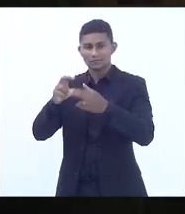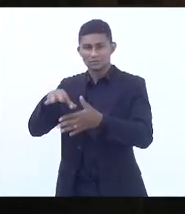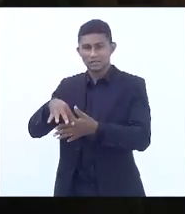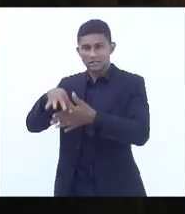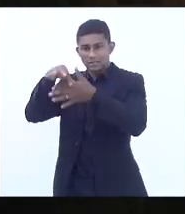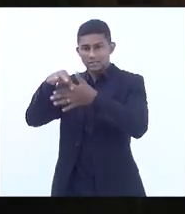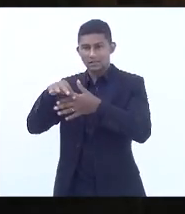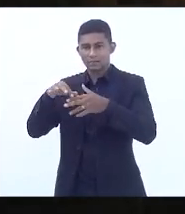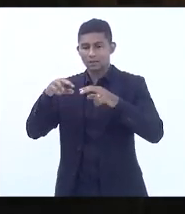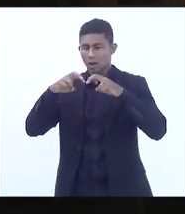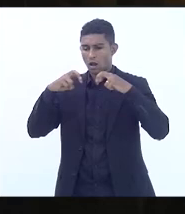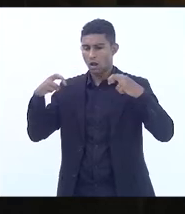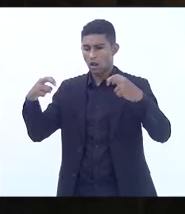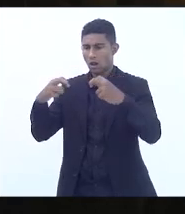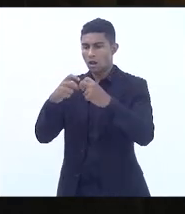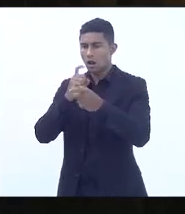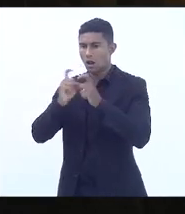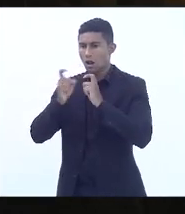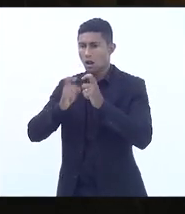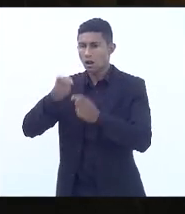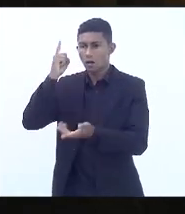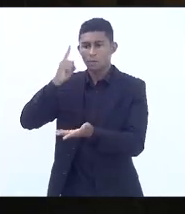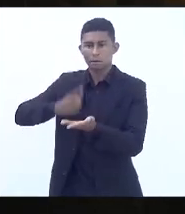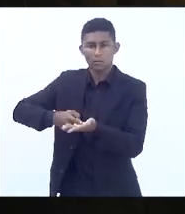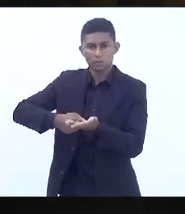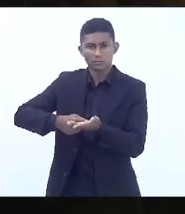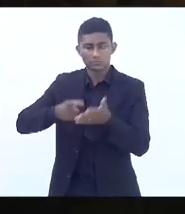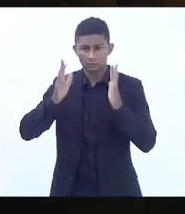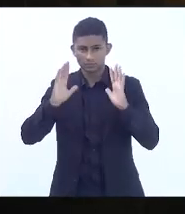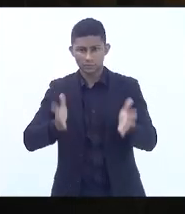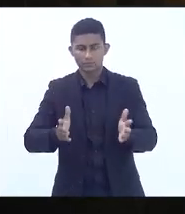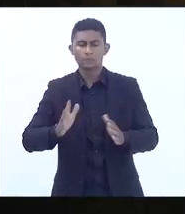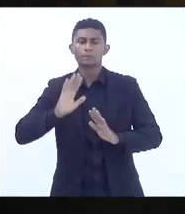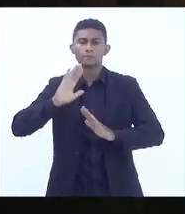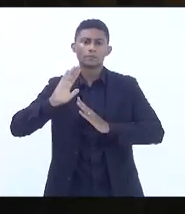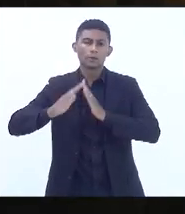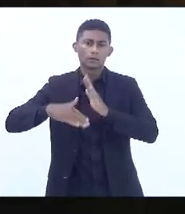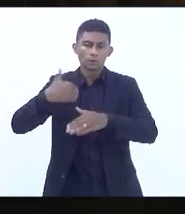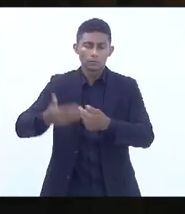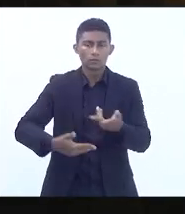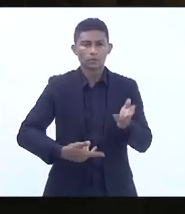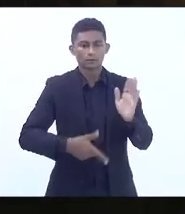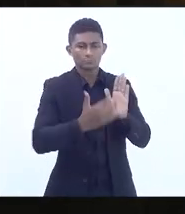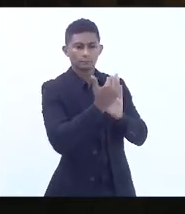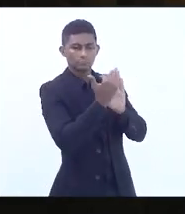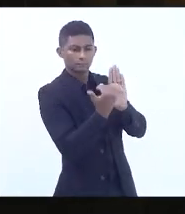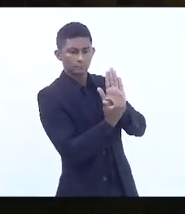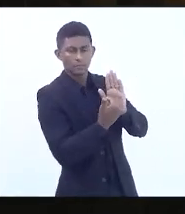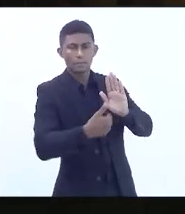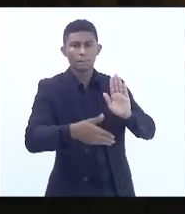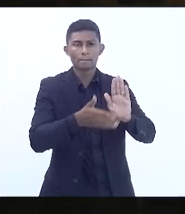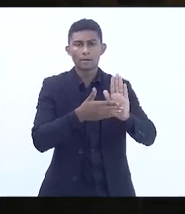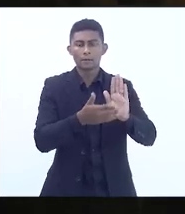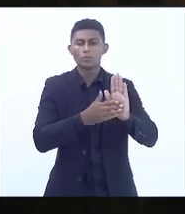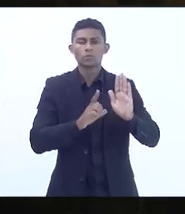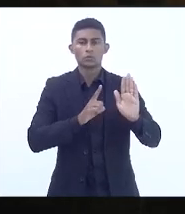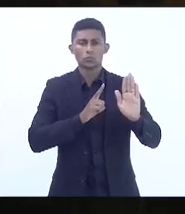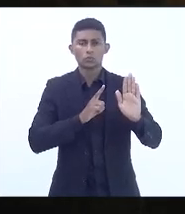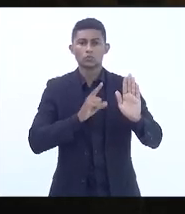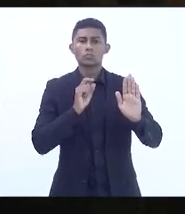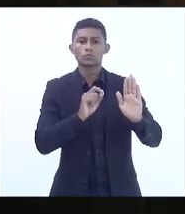Líderes, mas depois vem a pauta, uma série de mensagens